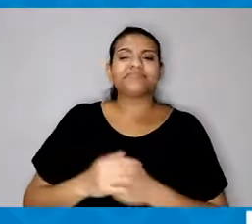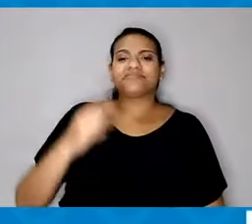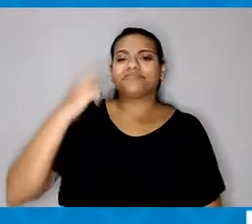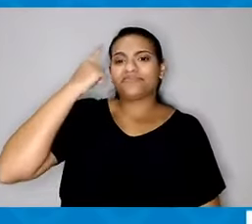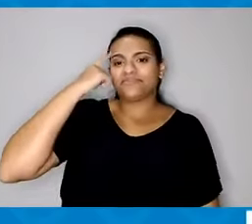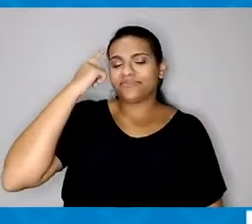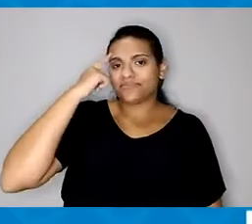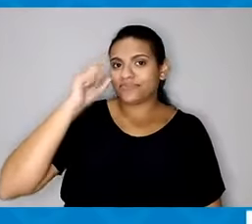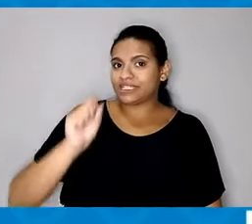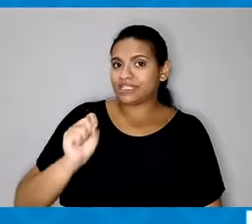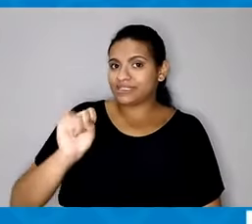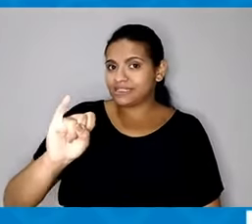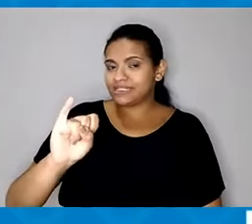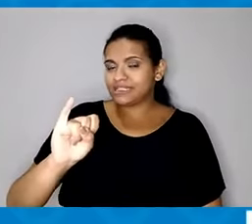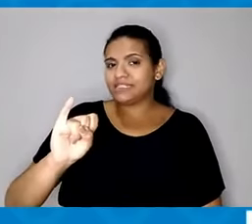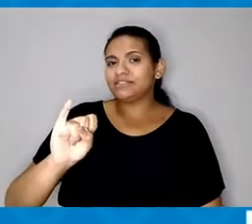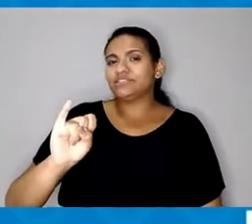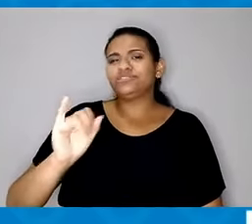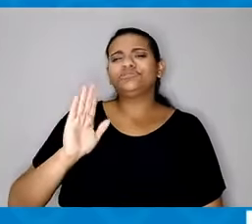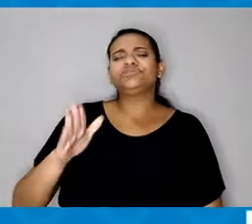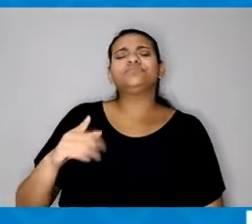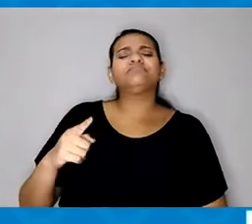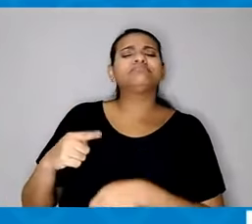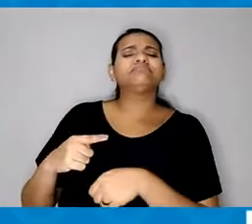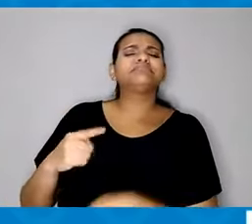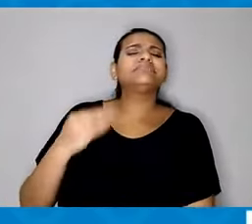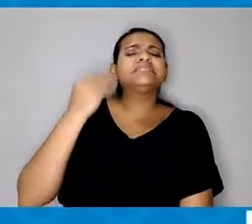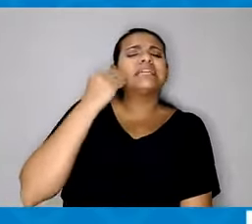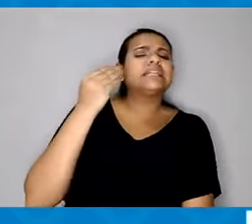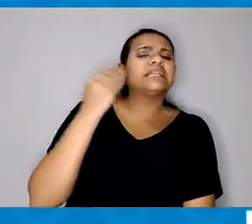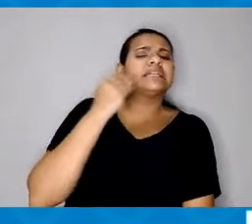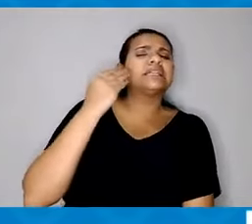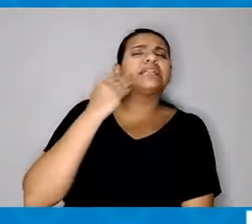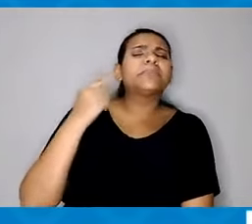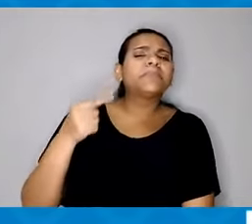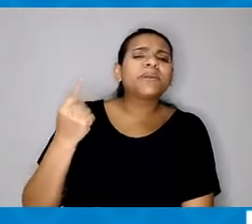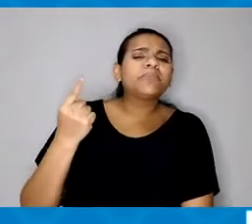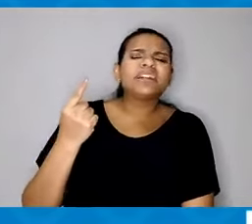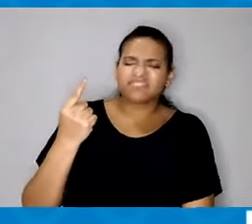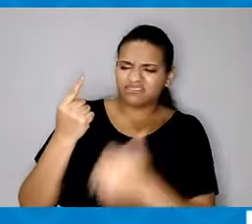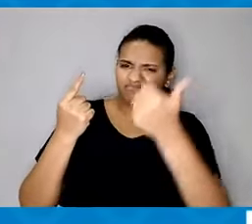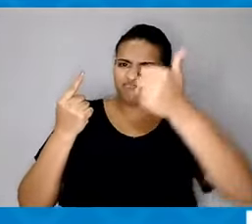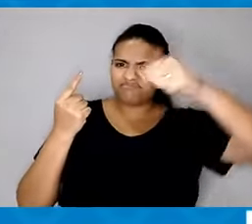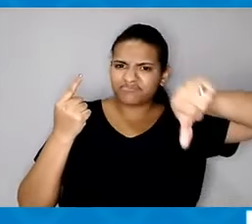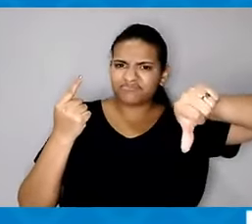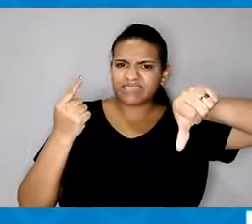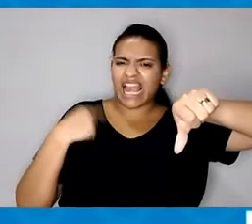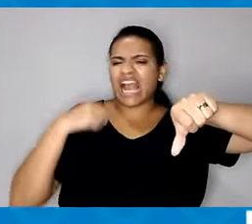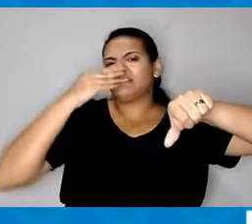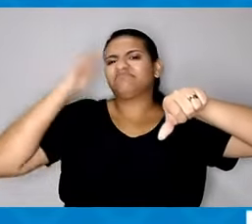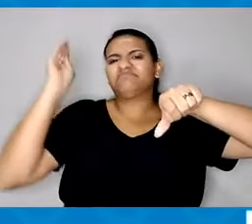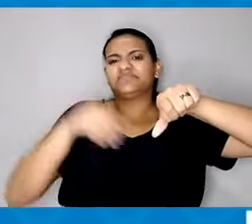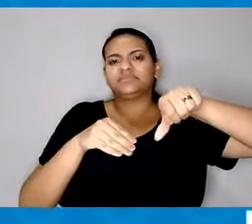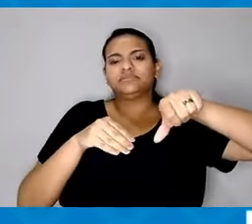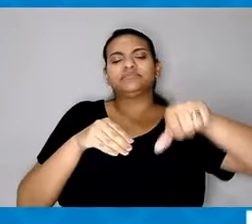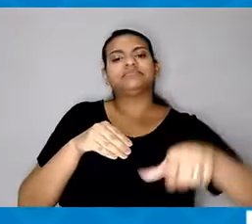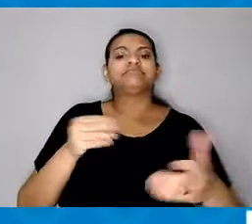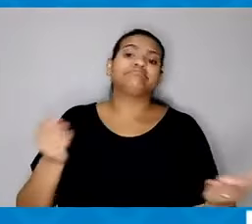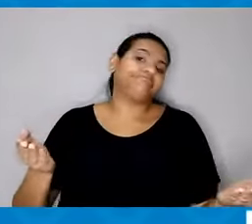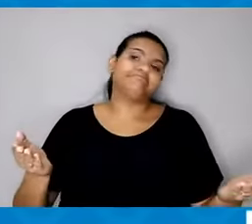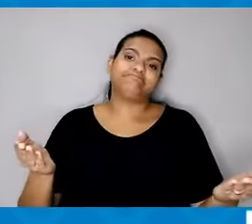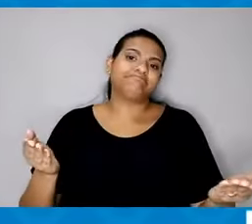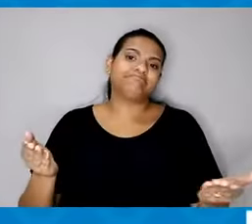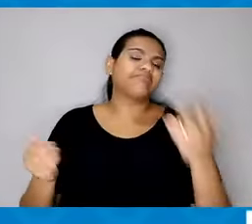desistir na primeira vez que der errado, a gente vai voltar àquele framework, né? Aquela